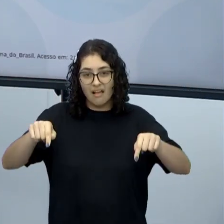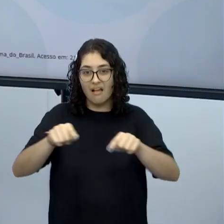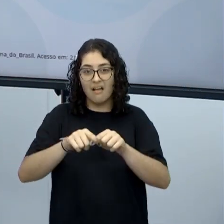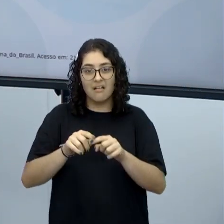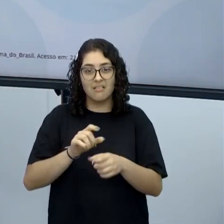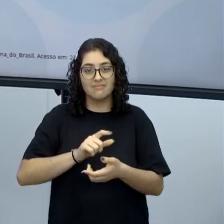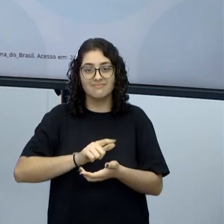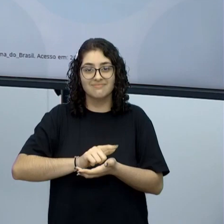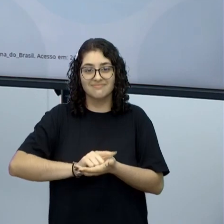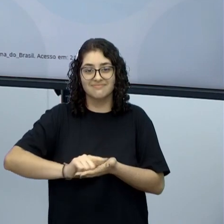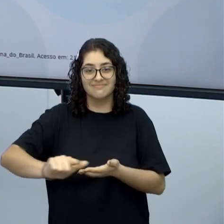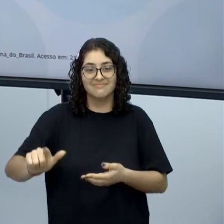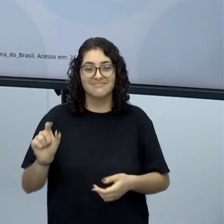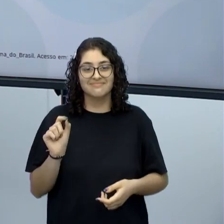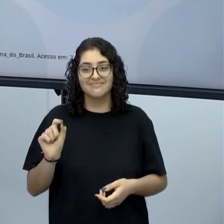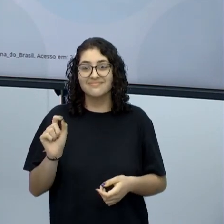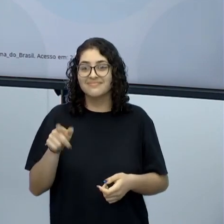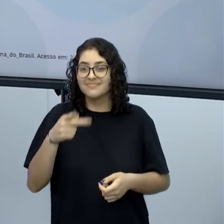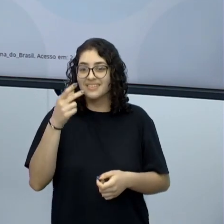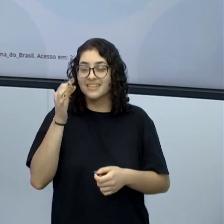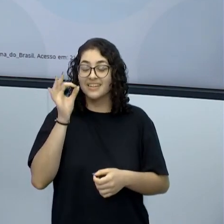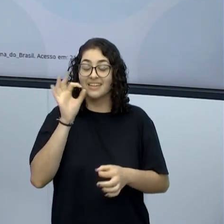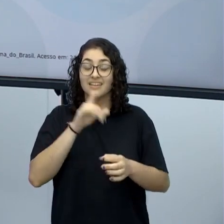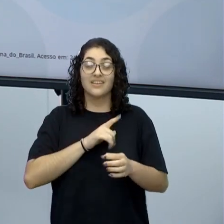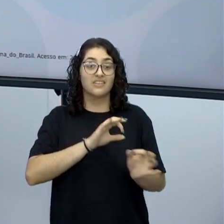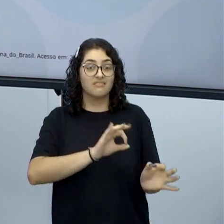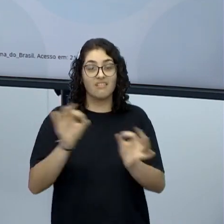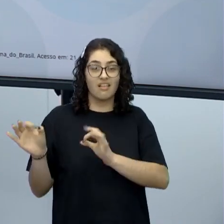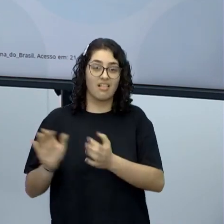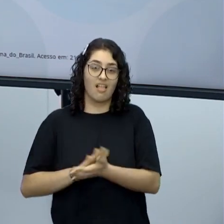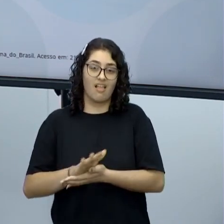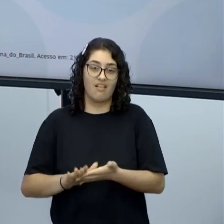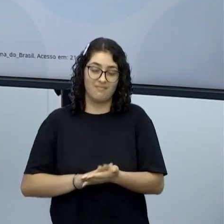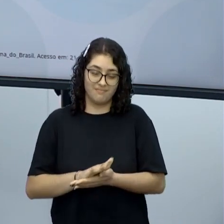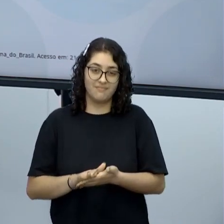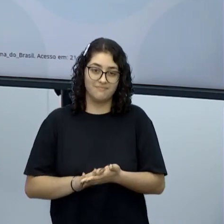ia assistir. E aí tivemos